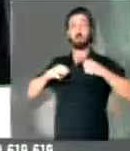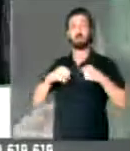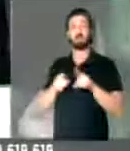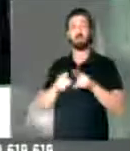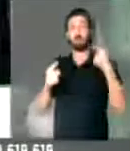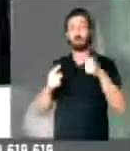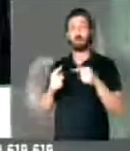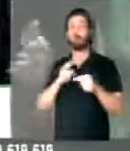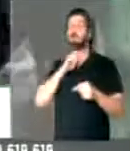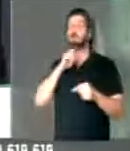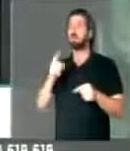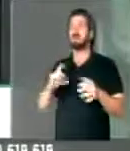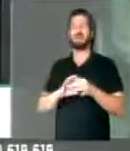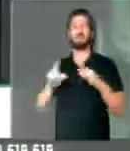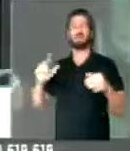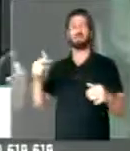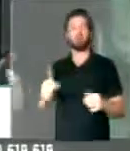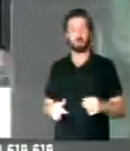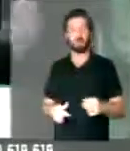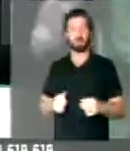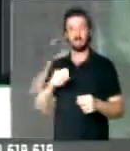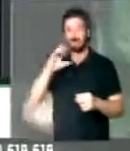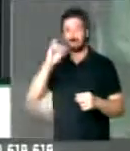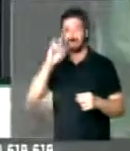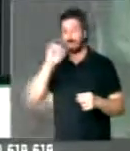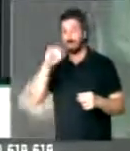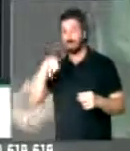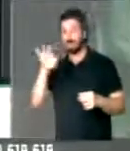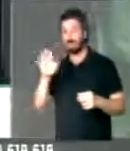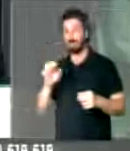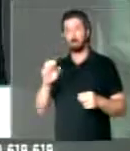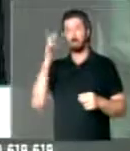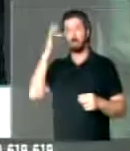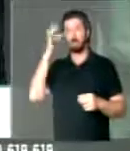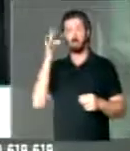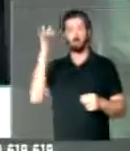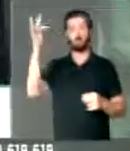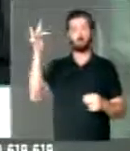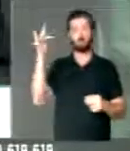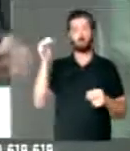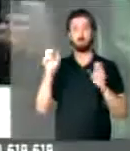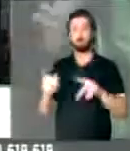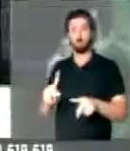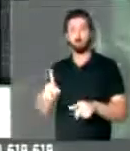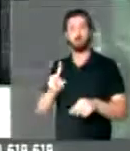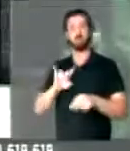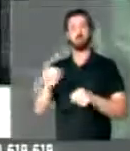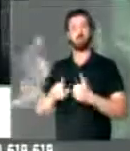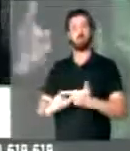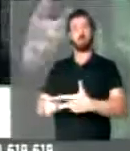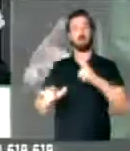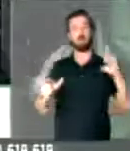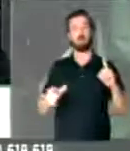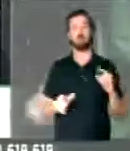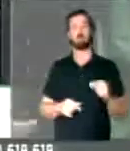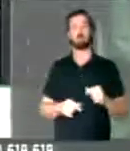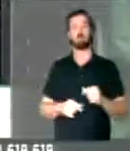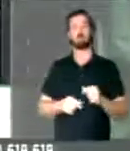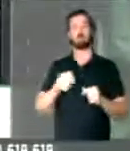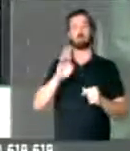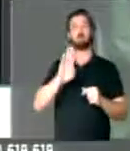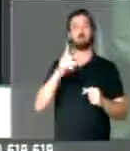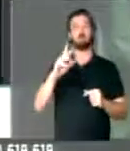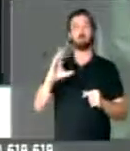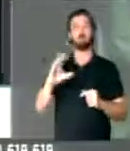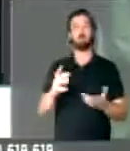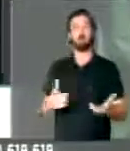ninguém está livre de sofrer um acidente e amanhã depois, em vez de se aposentar, ser aposentado pelo PPC e